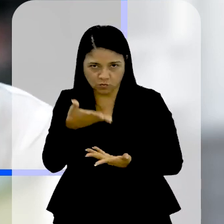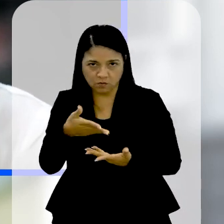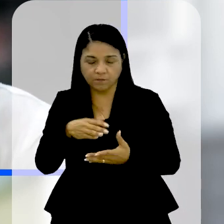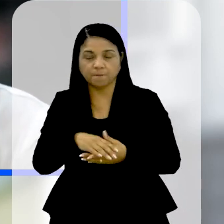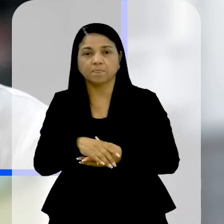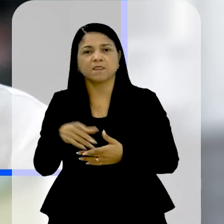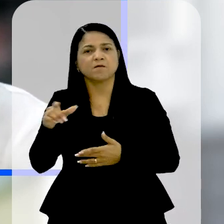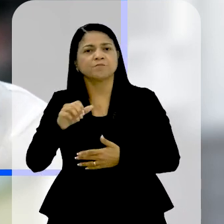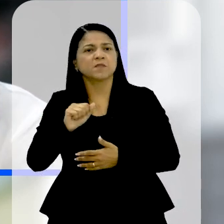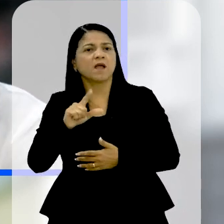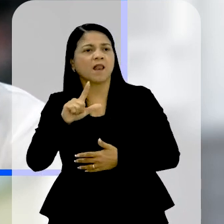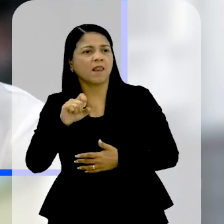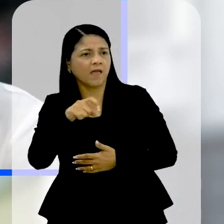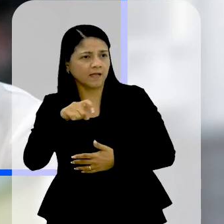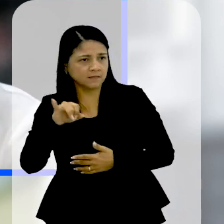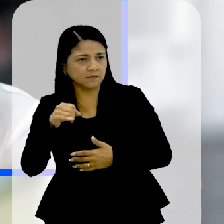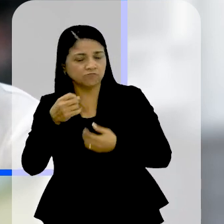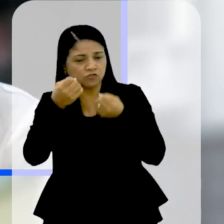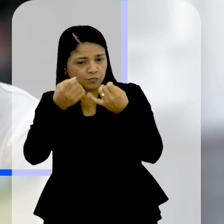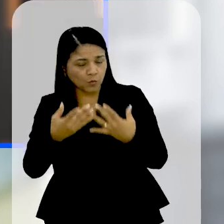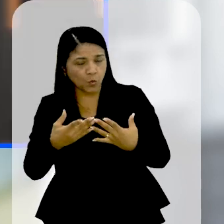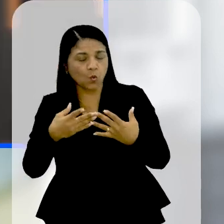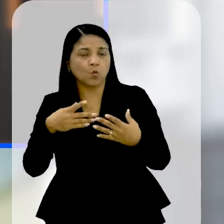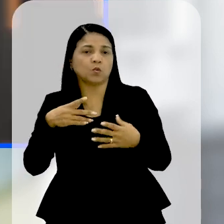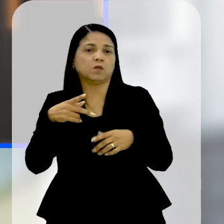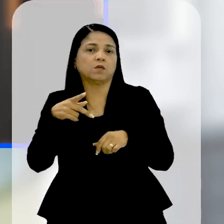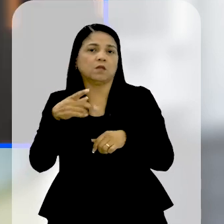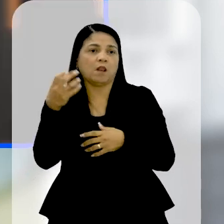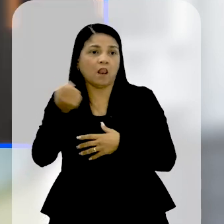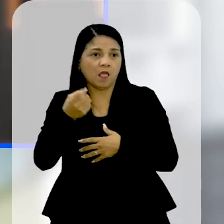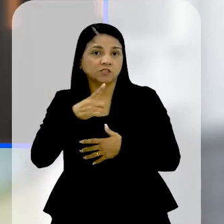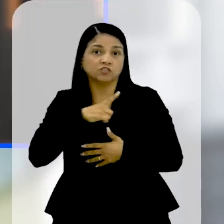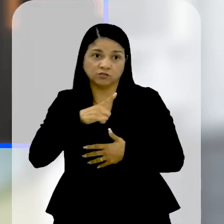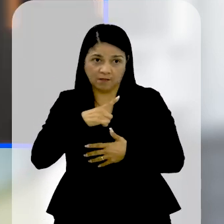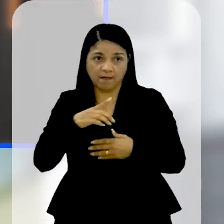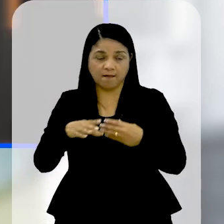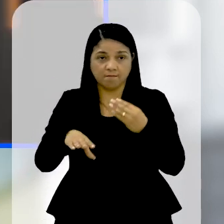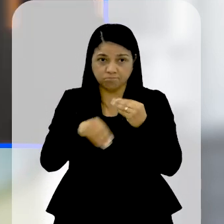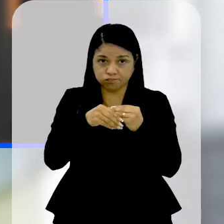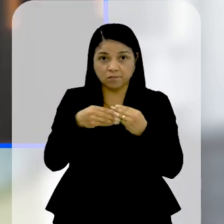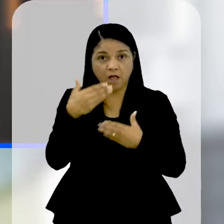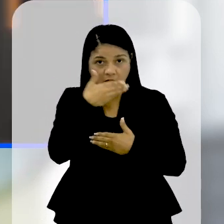Cristiano, a Alexia falou sobre esses países em que o leite ainda possui o açúcar.